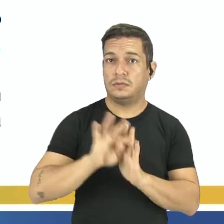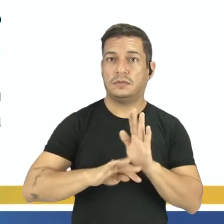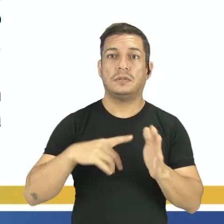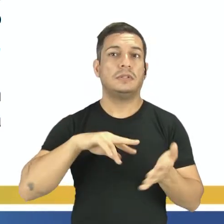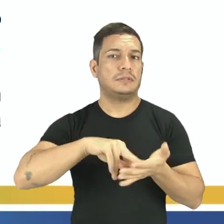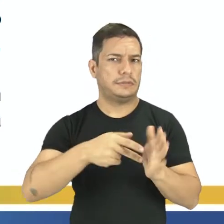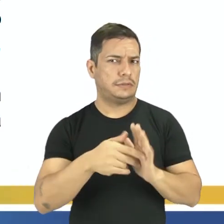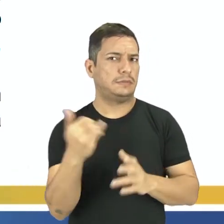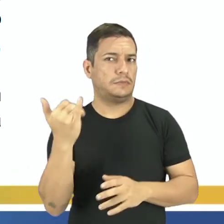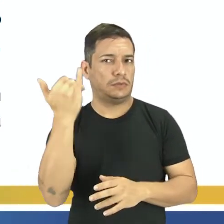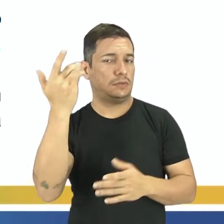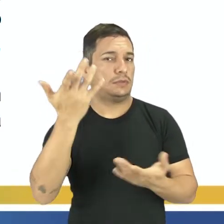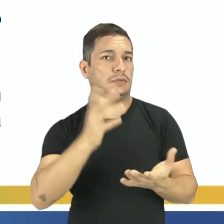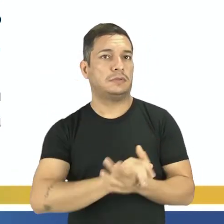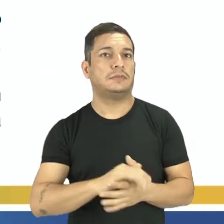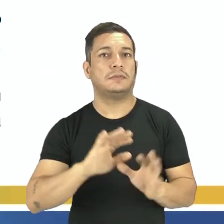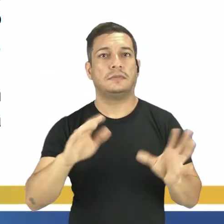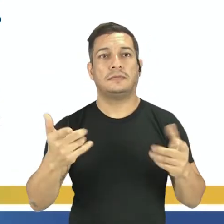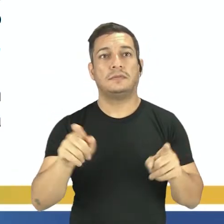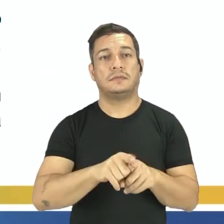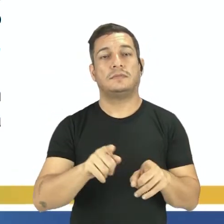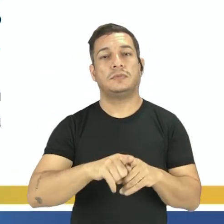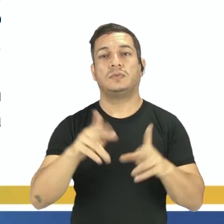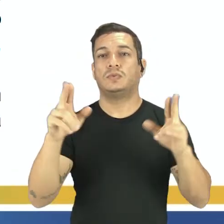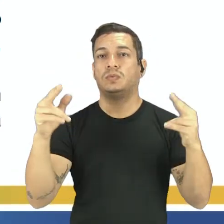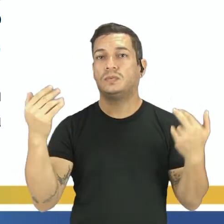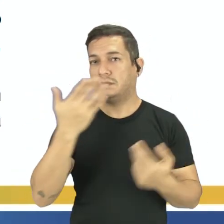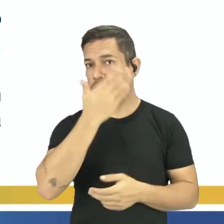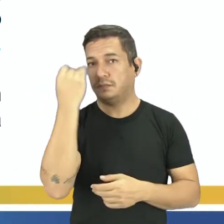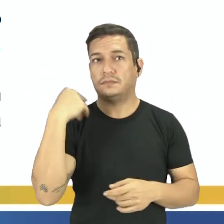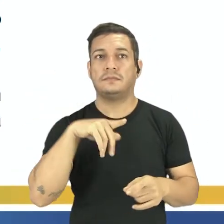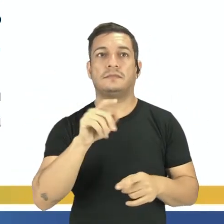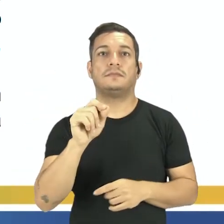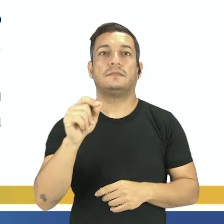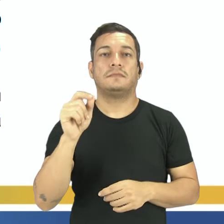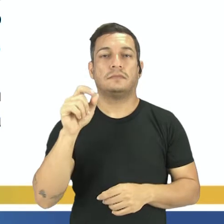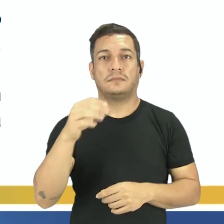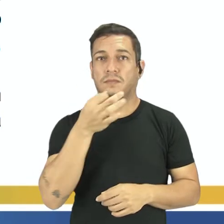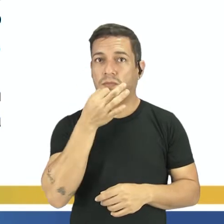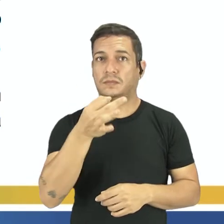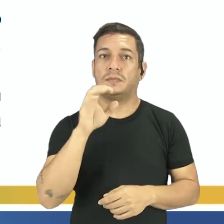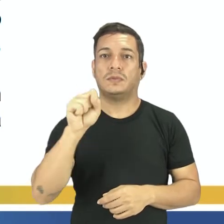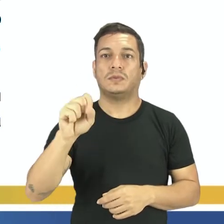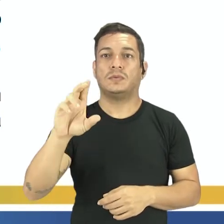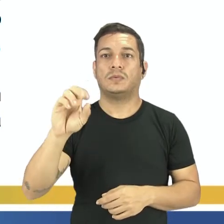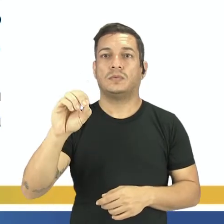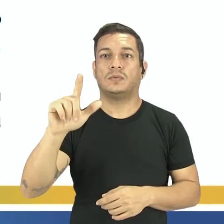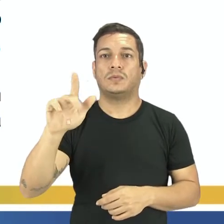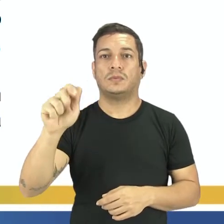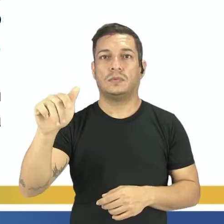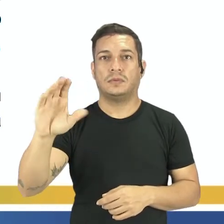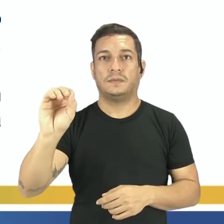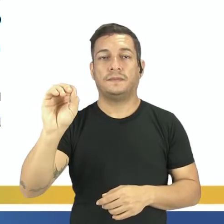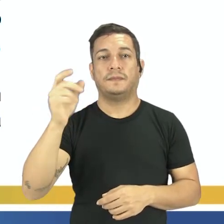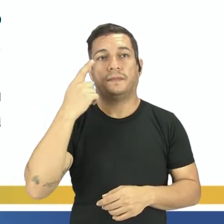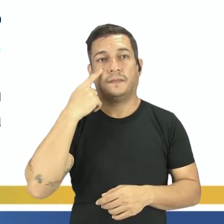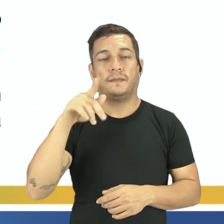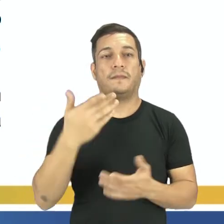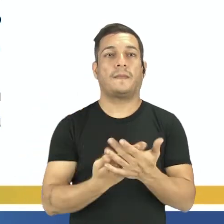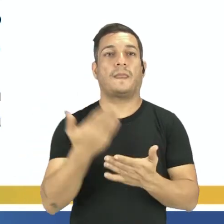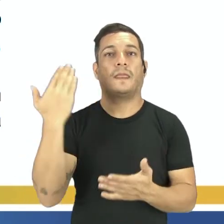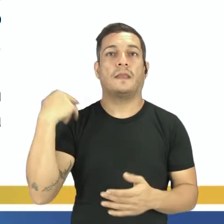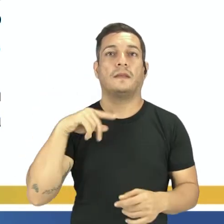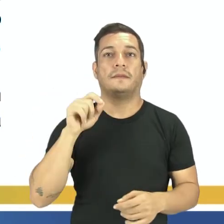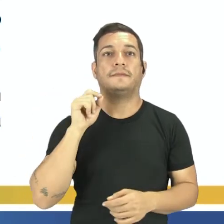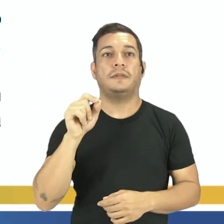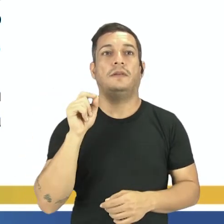sentido, tá? E aí, claro, gente, nunca esquecer das nossas perspectivas de solução, tá? E você já viu na aula passada que eu tenho